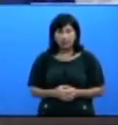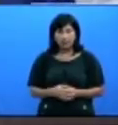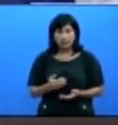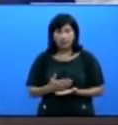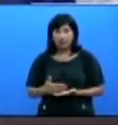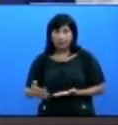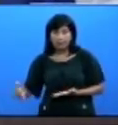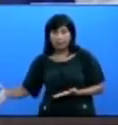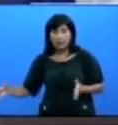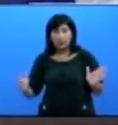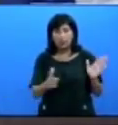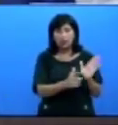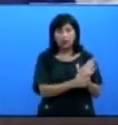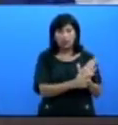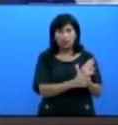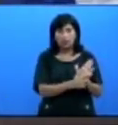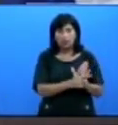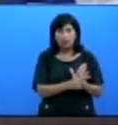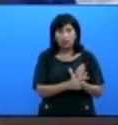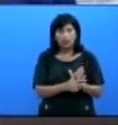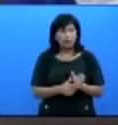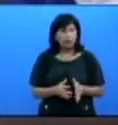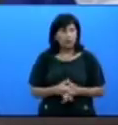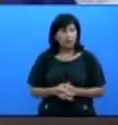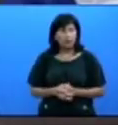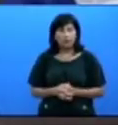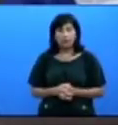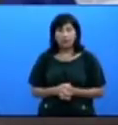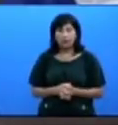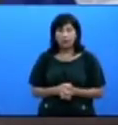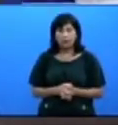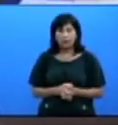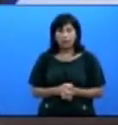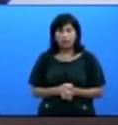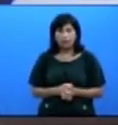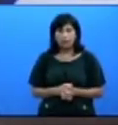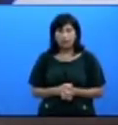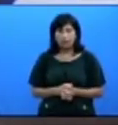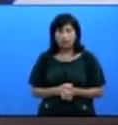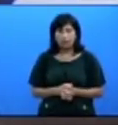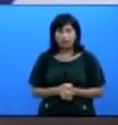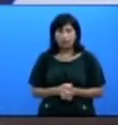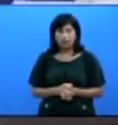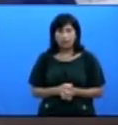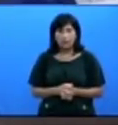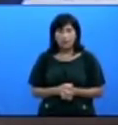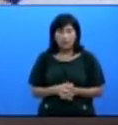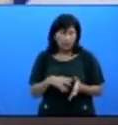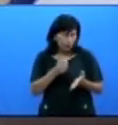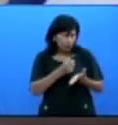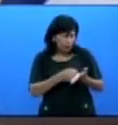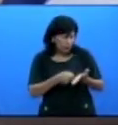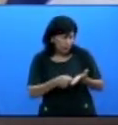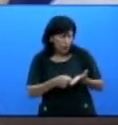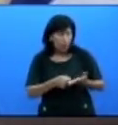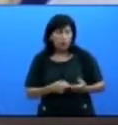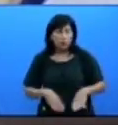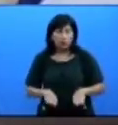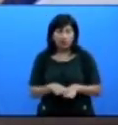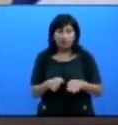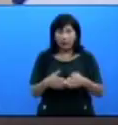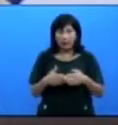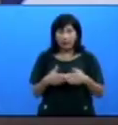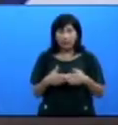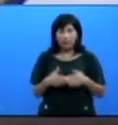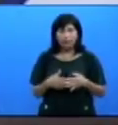que nós estamos apresentando também. Né? E coloquei aqui um pedido, eu sei que o vereador